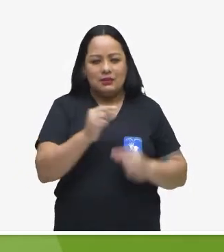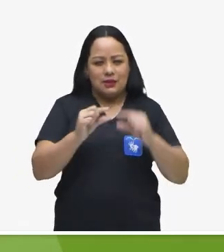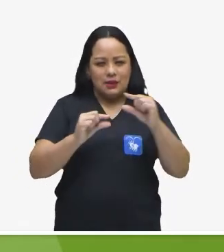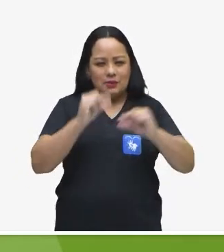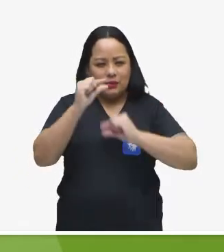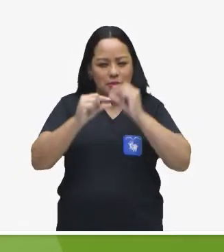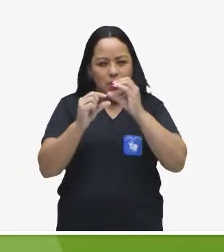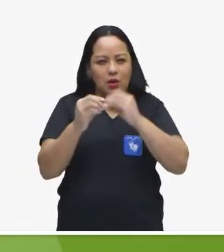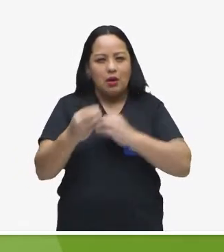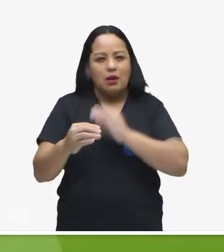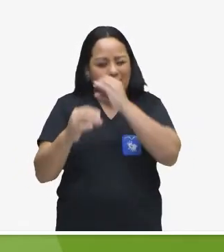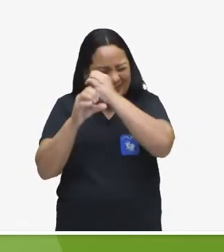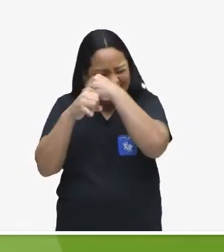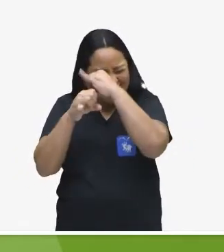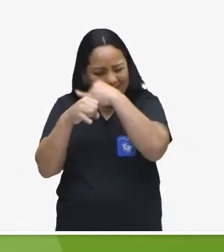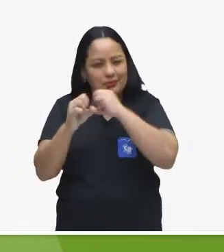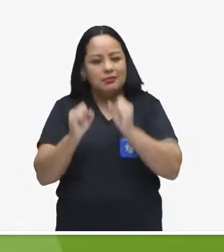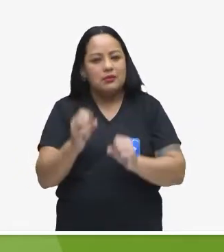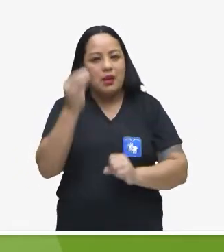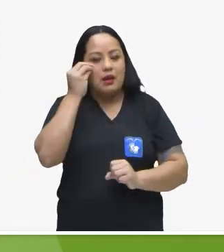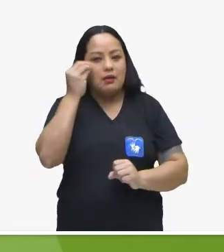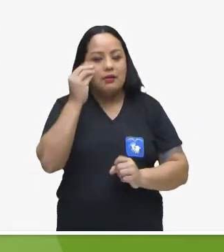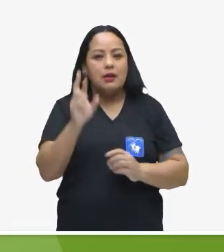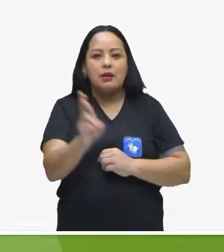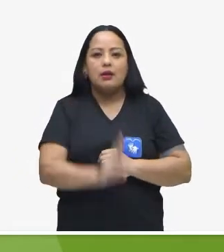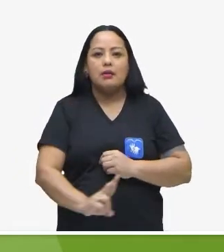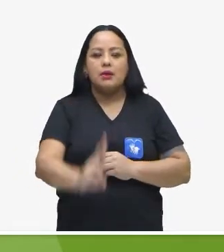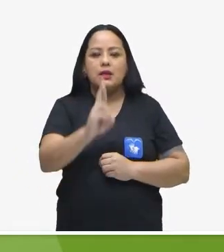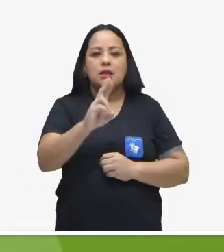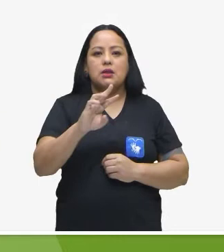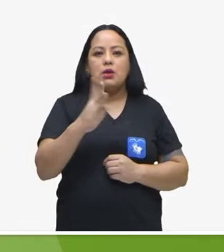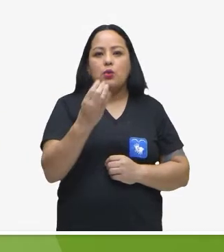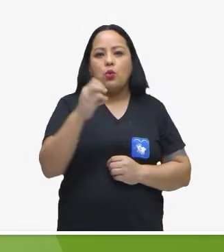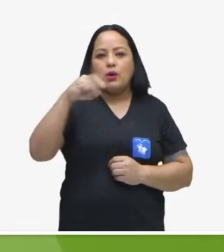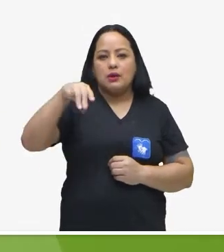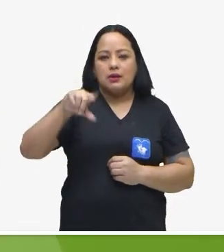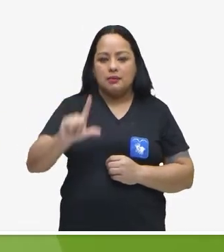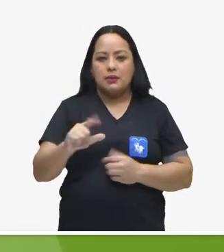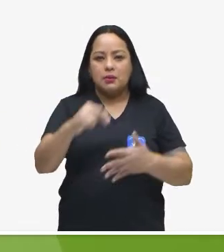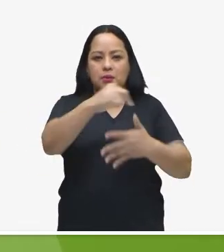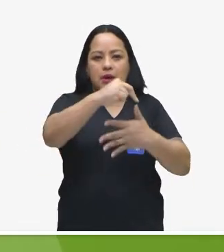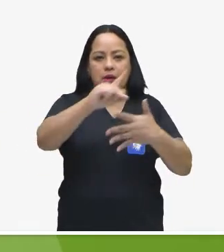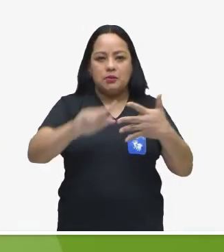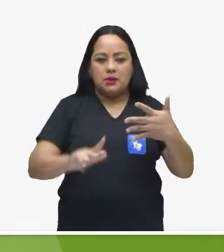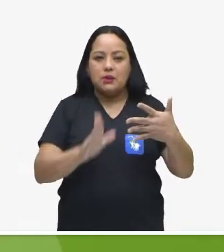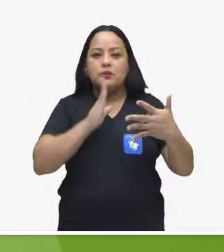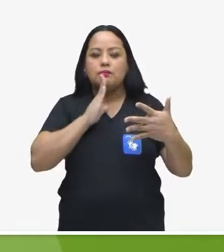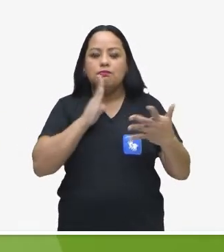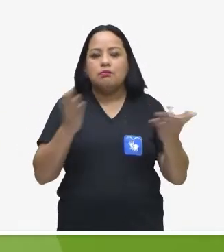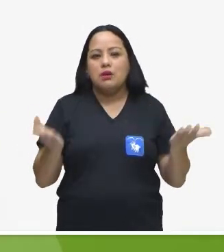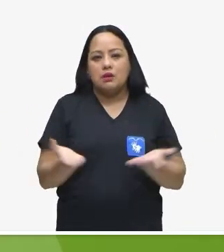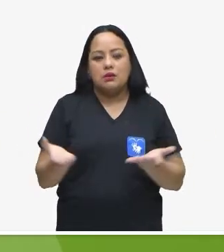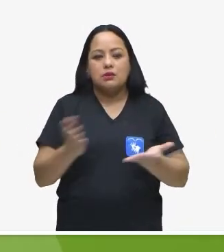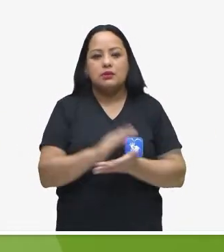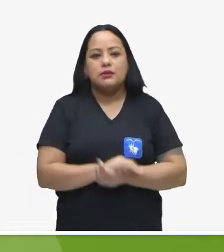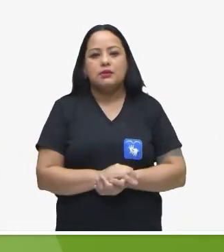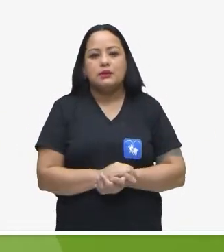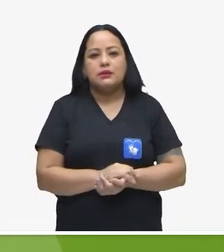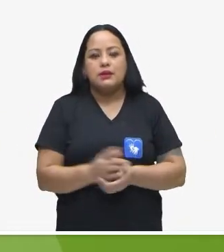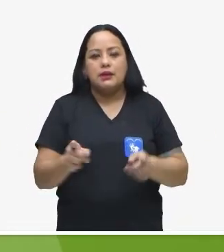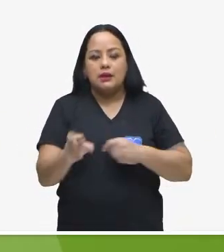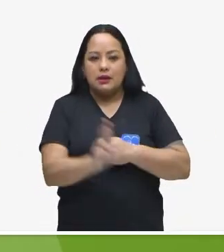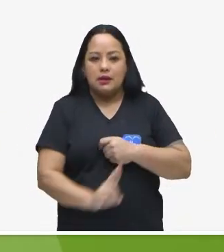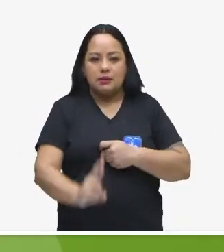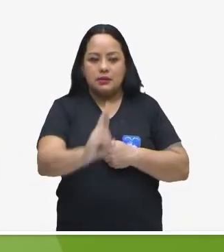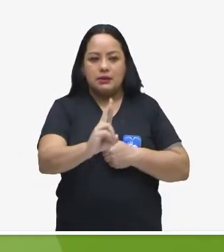microscópicos, que representam aí cerca de 40 mil espécies conhecidas até agora. E aí está sendo representado aí